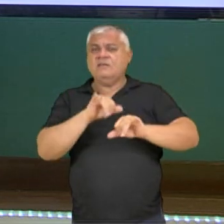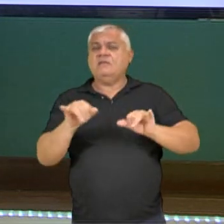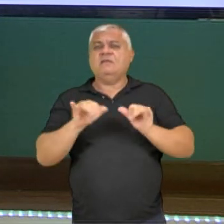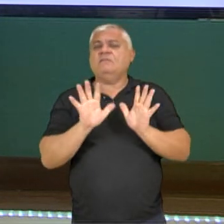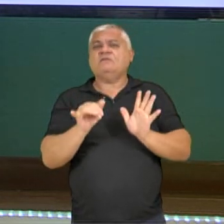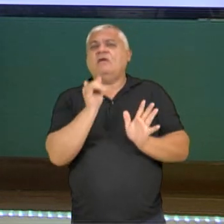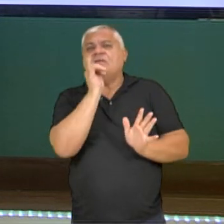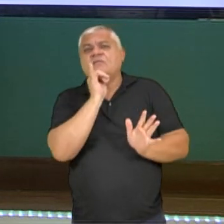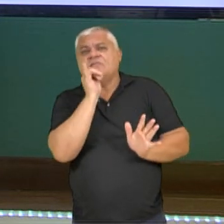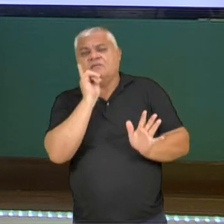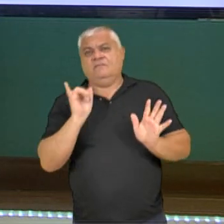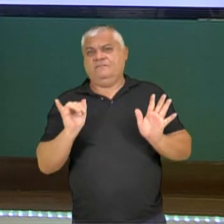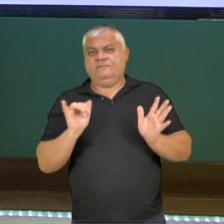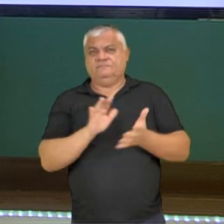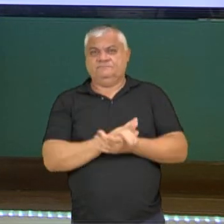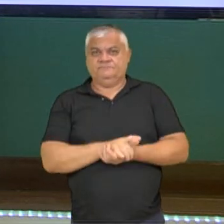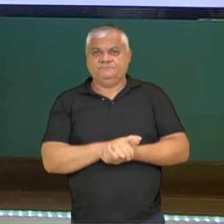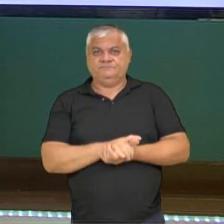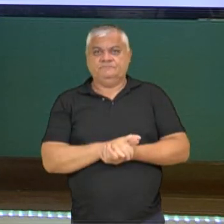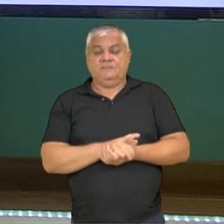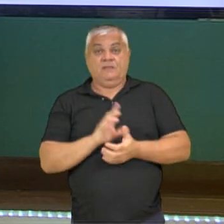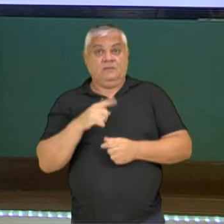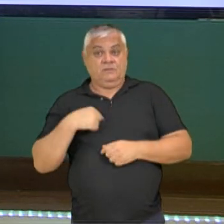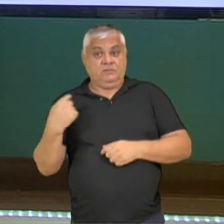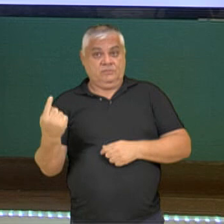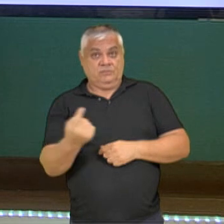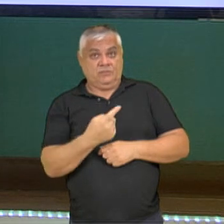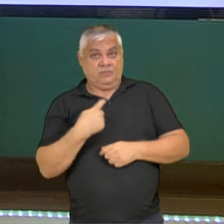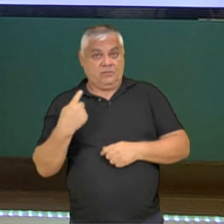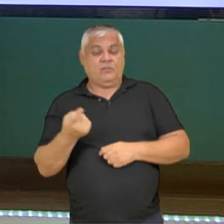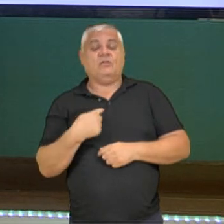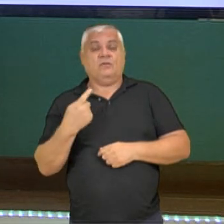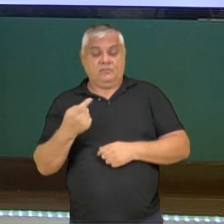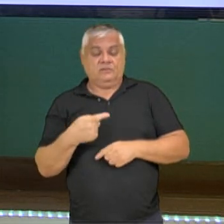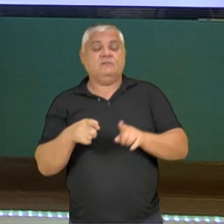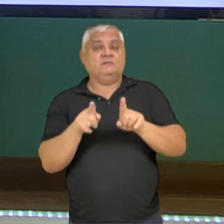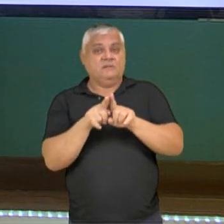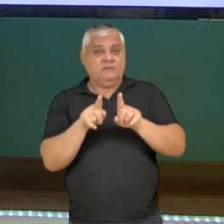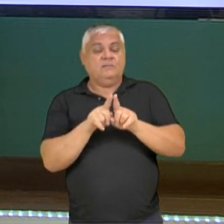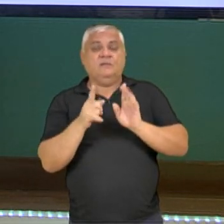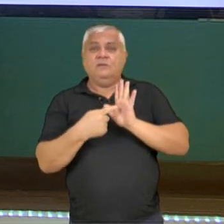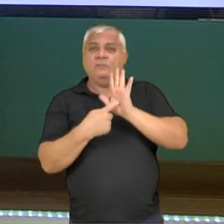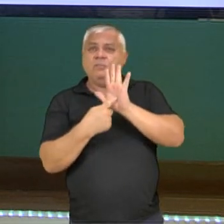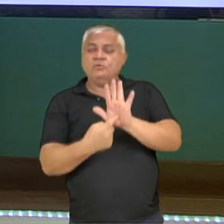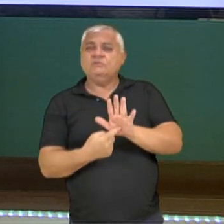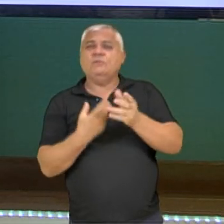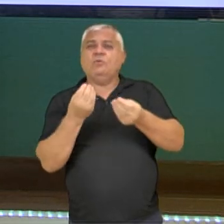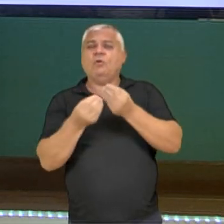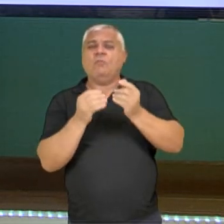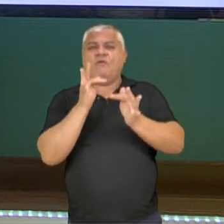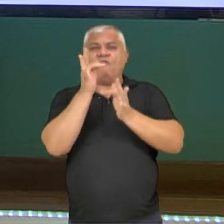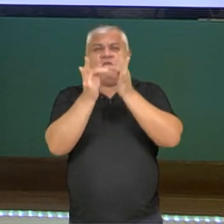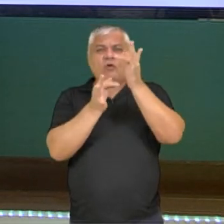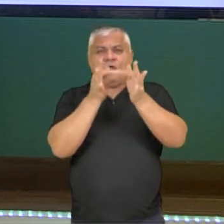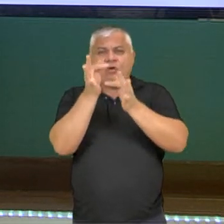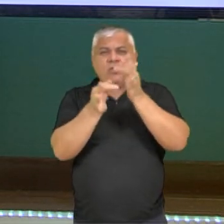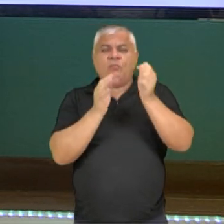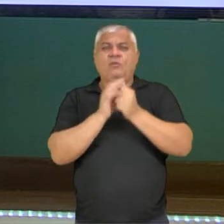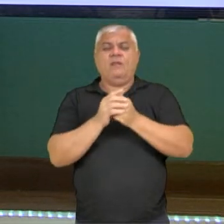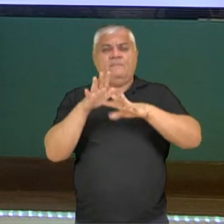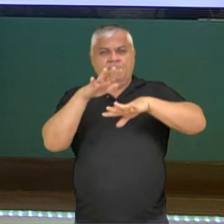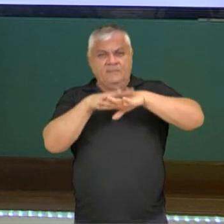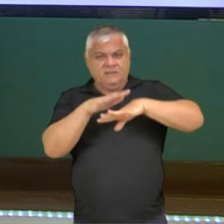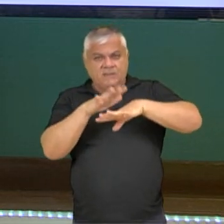ciência química. Nós representamos as substâncias através de fórmulas. Existem fórmulas